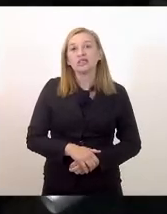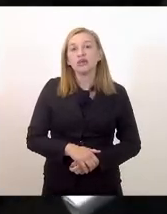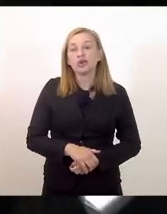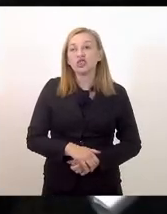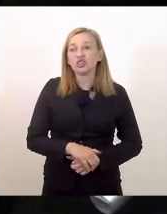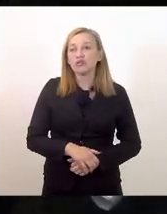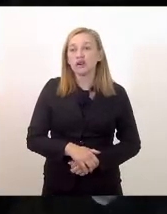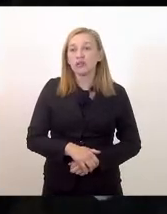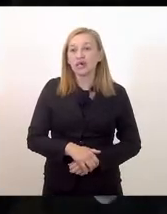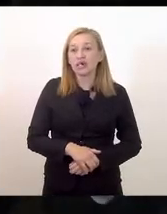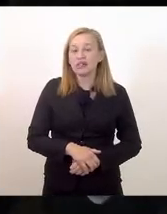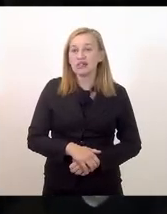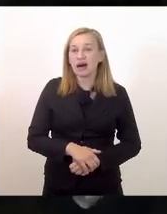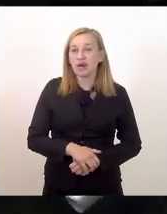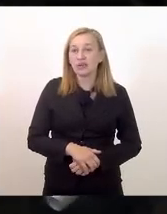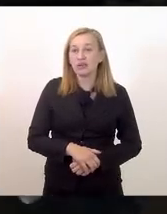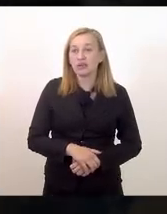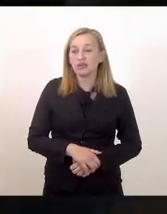fortalecer